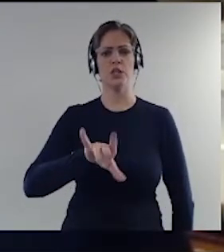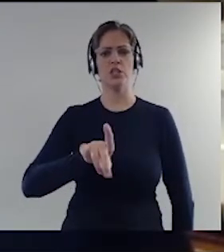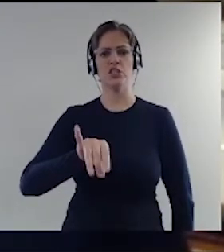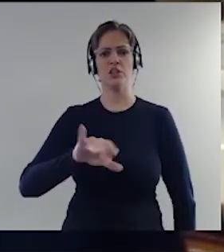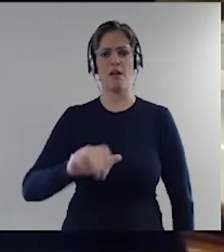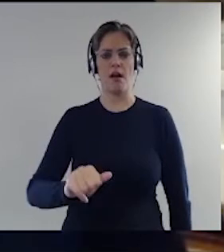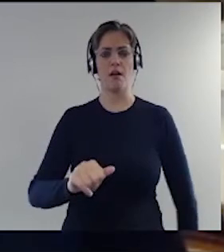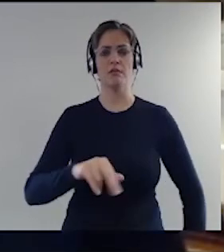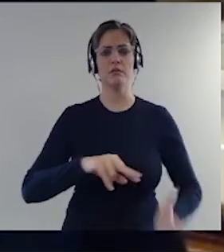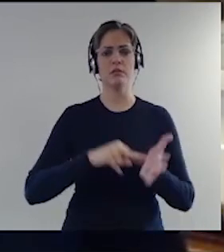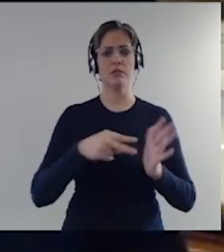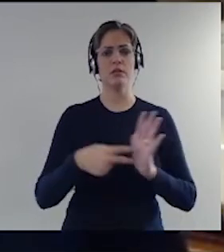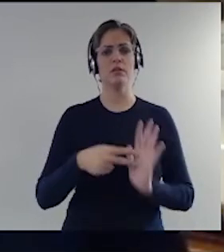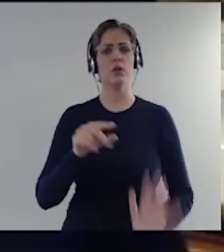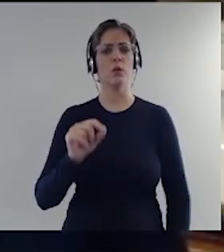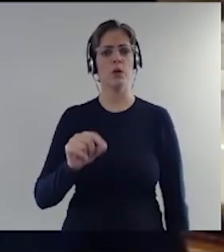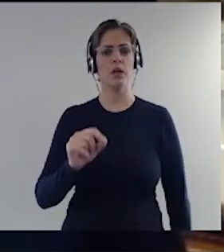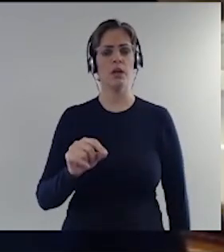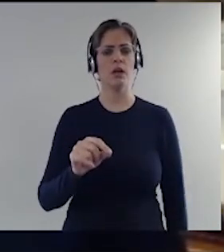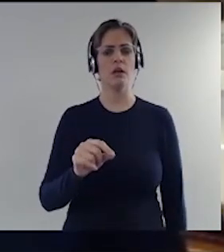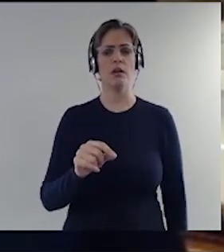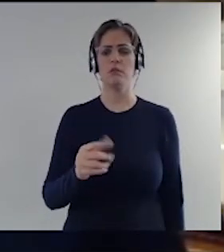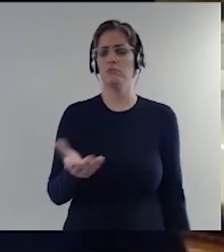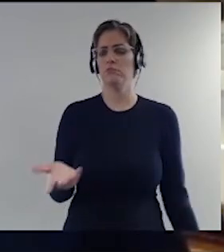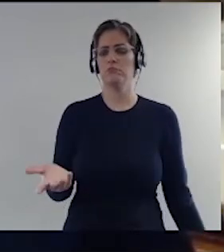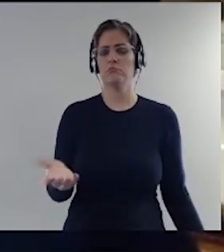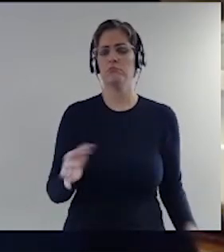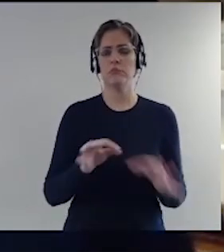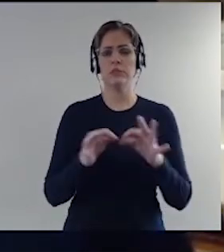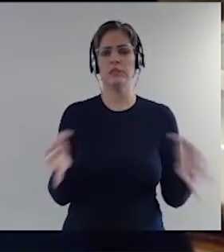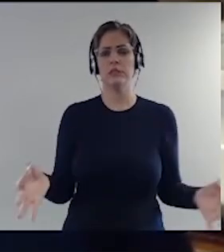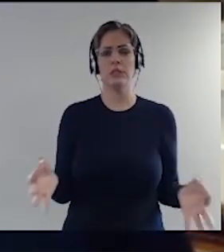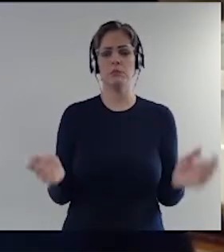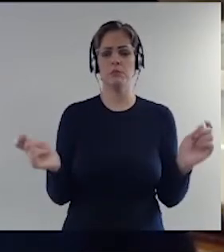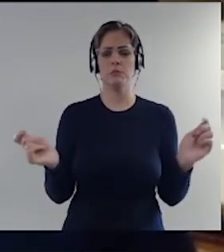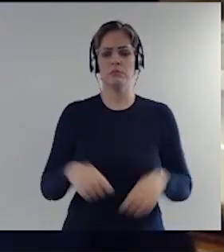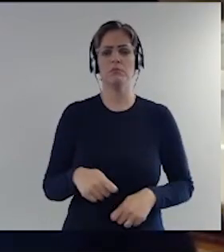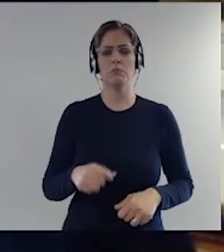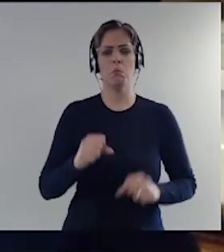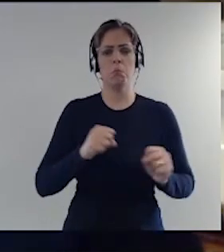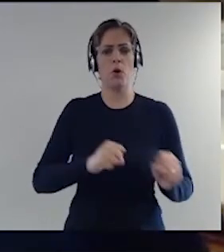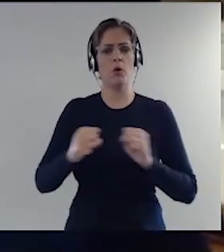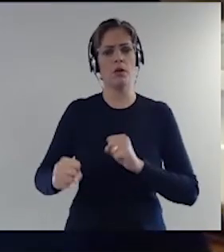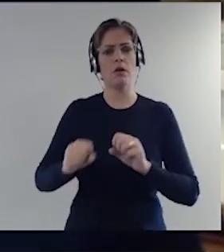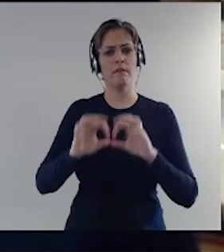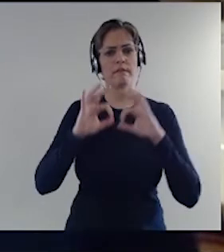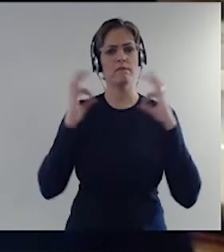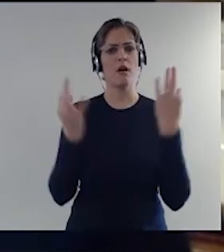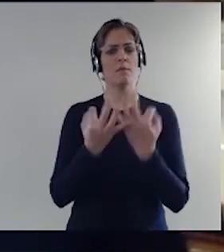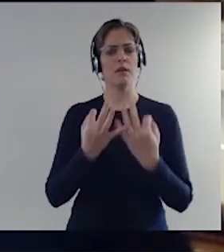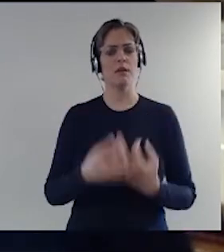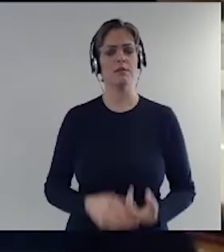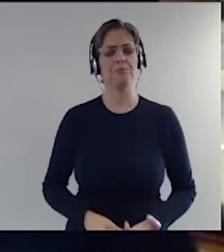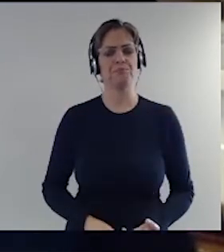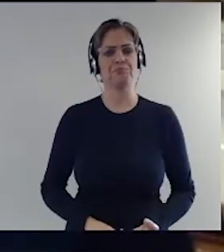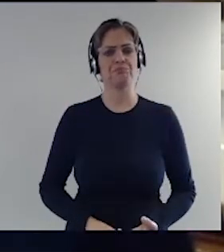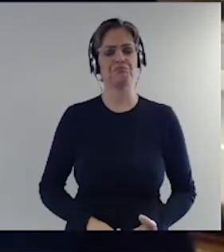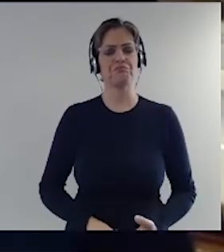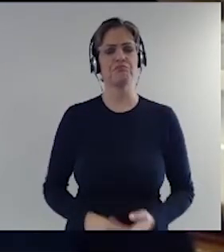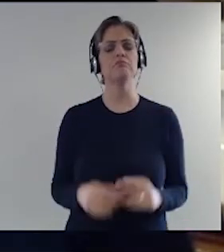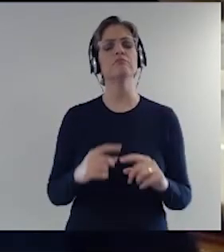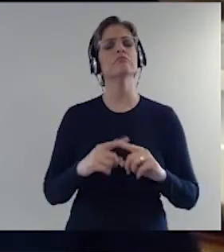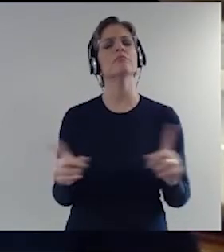significa exercício nada mais puro e simples do poder familiar. Como é que se poderia admitir a